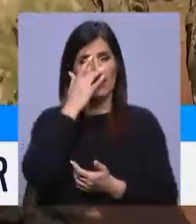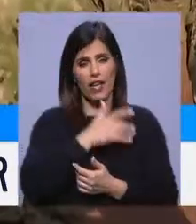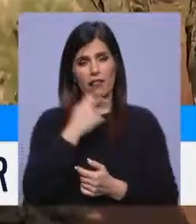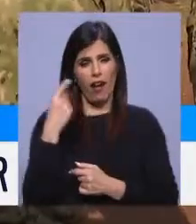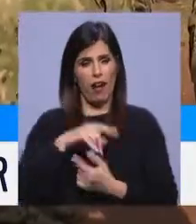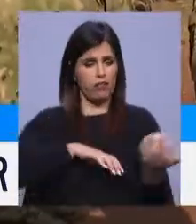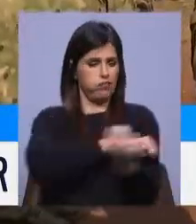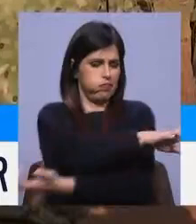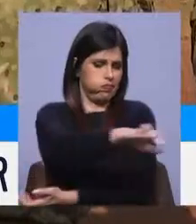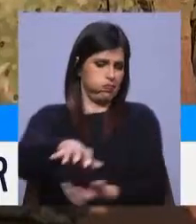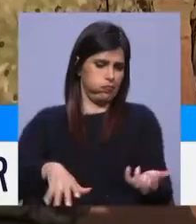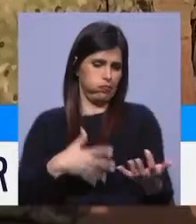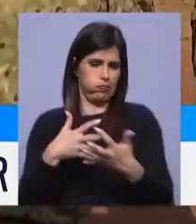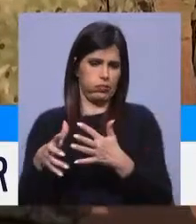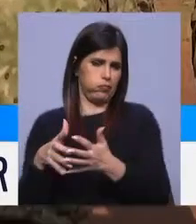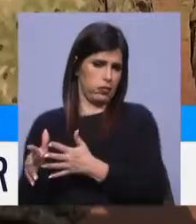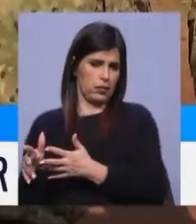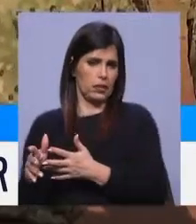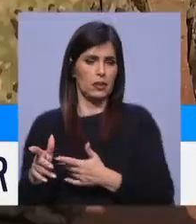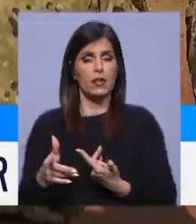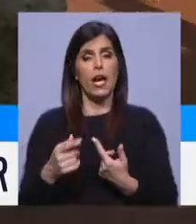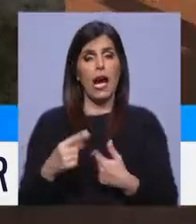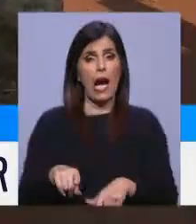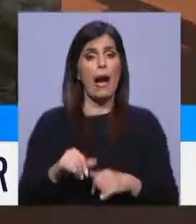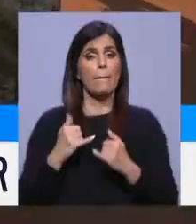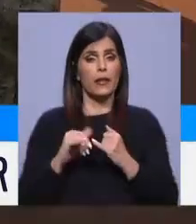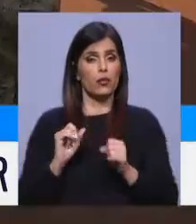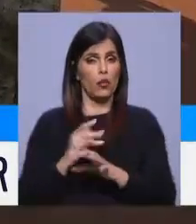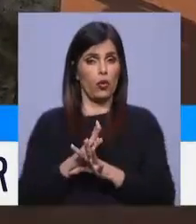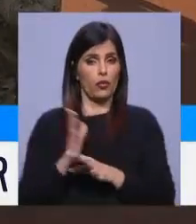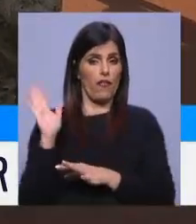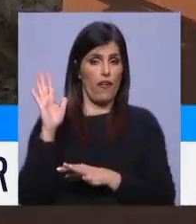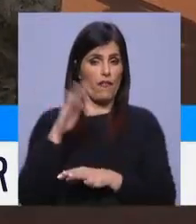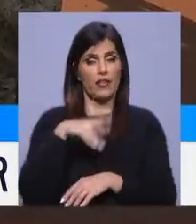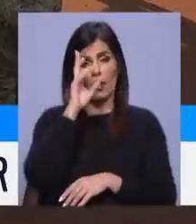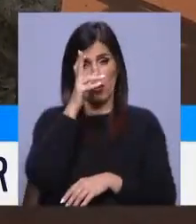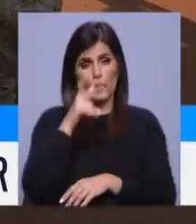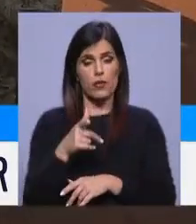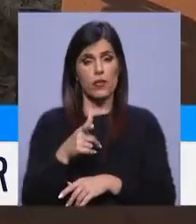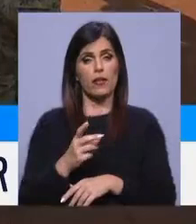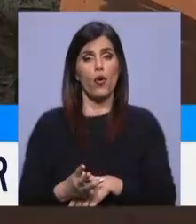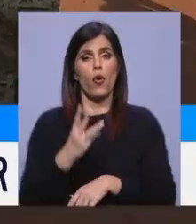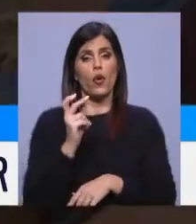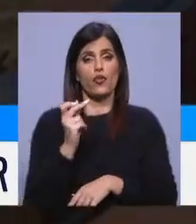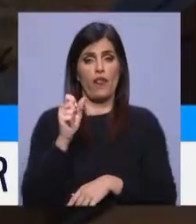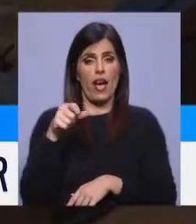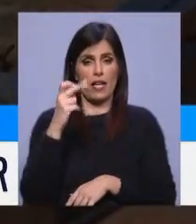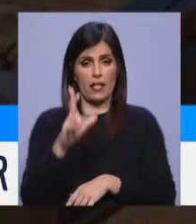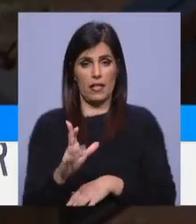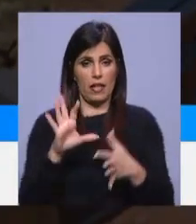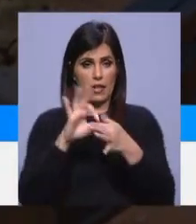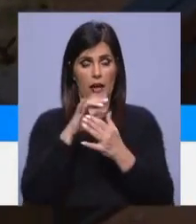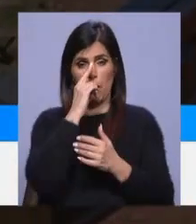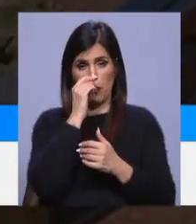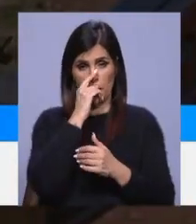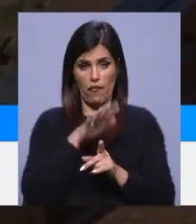num caos e violência, há um outro perigo vindo da Rússia. Os mercenários Wagner, ligados a Vladimir Putin